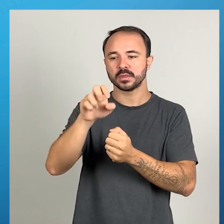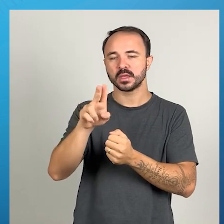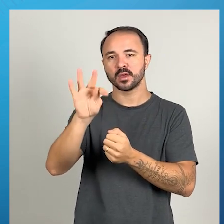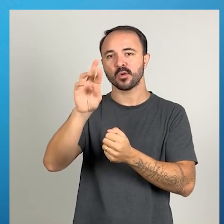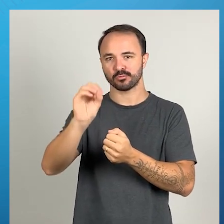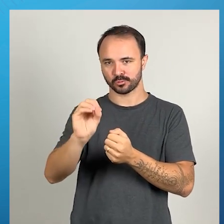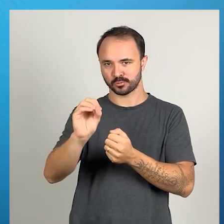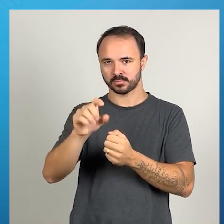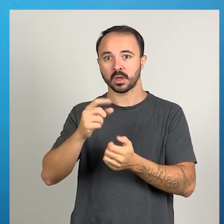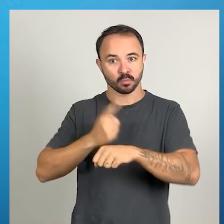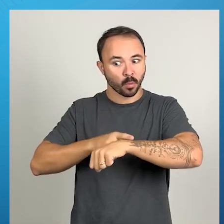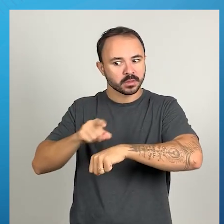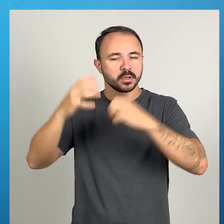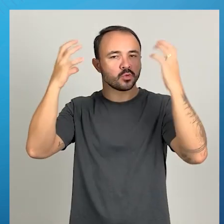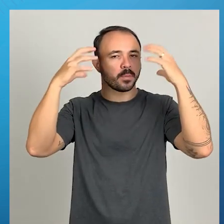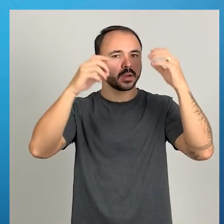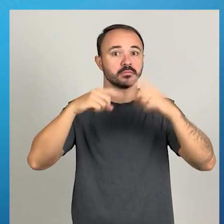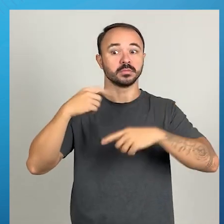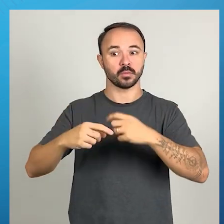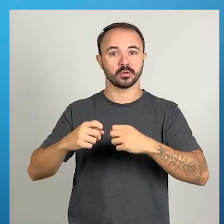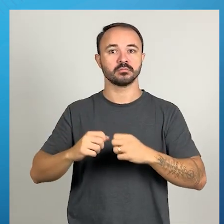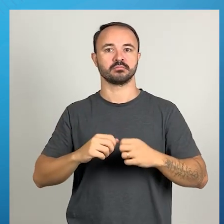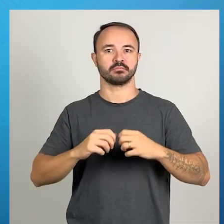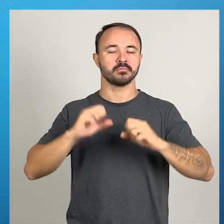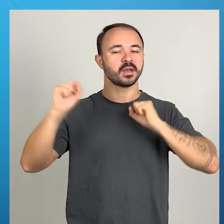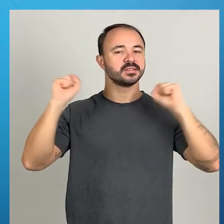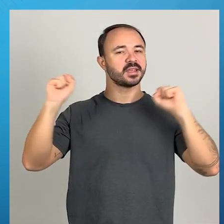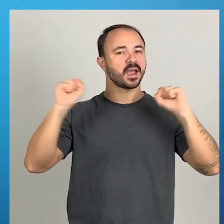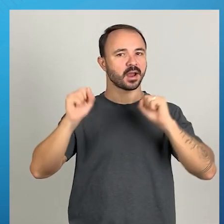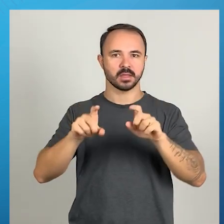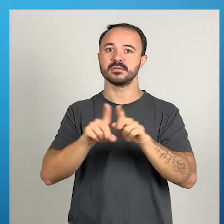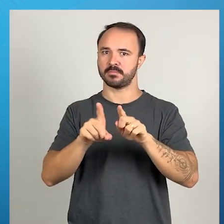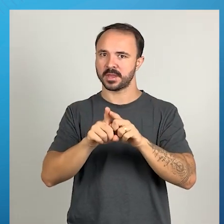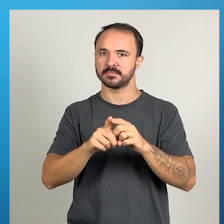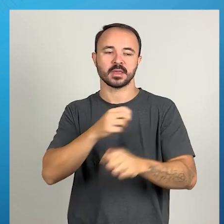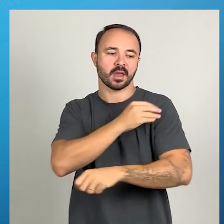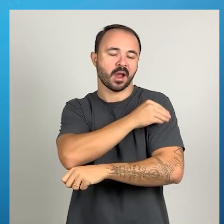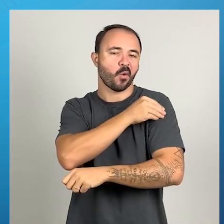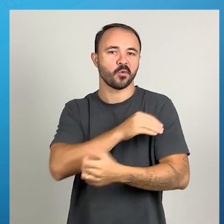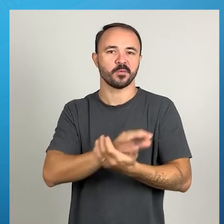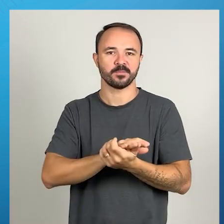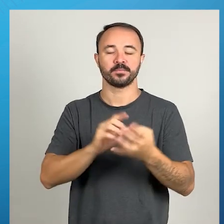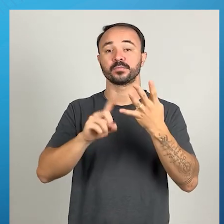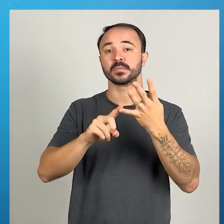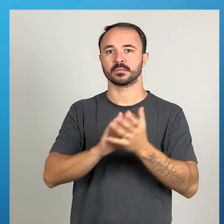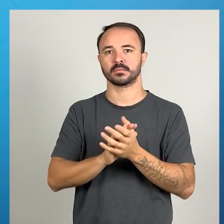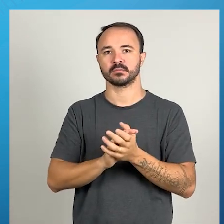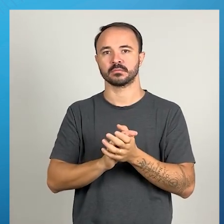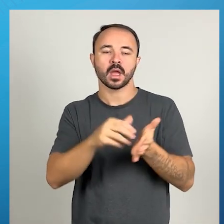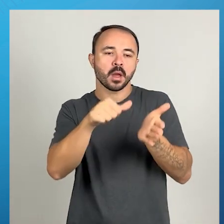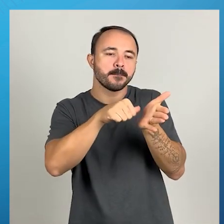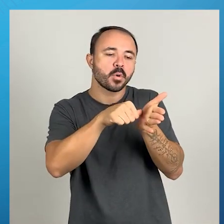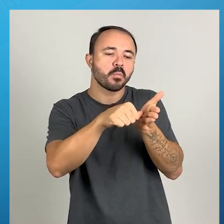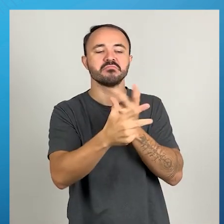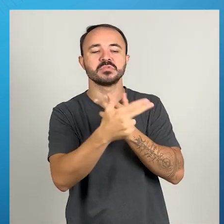bebê, logo depois deve secar e limpar com álcool. E alternativa D. Aplicar pomadas ou cremes no cordão umbilical